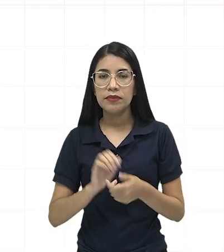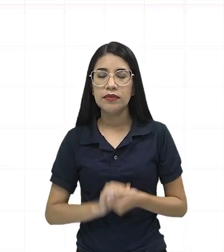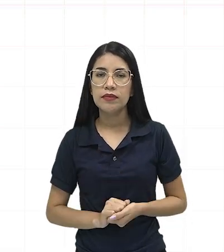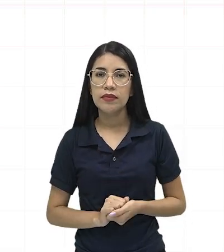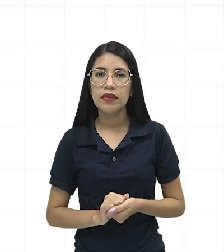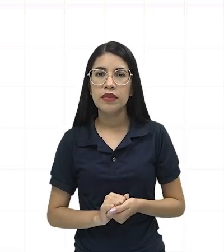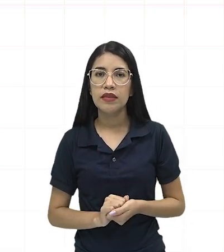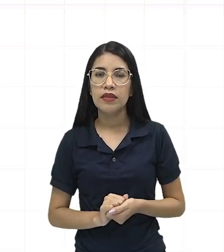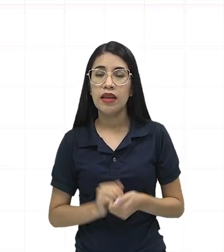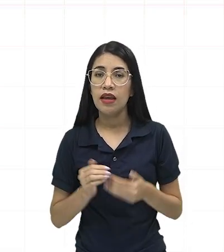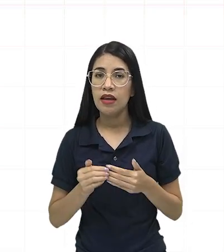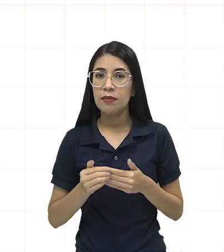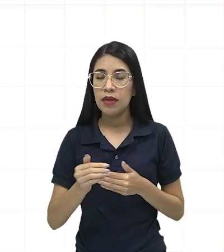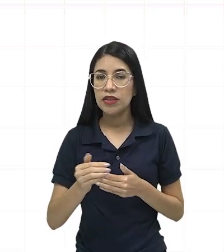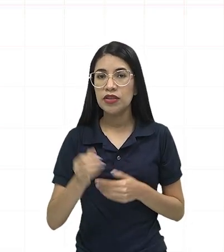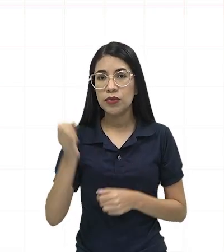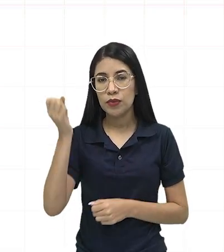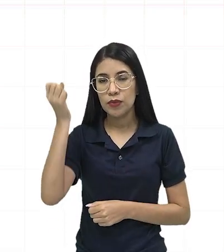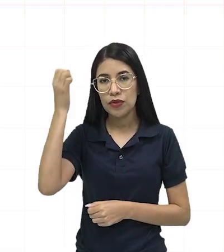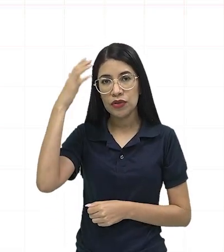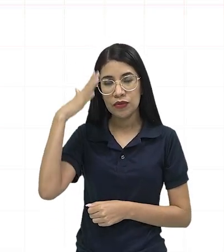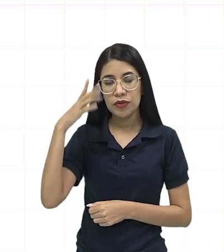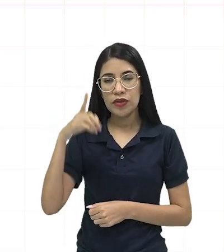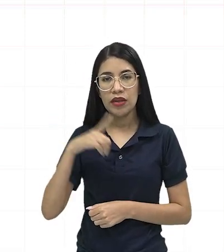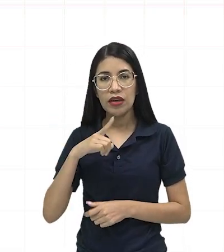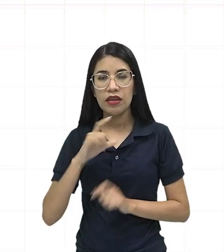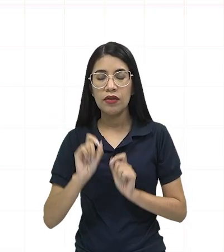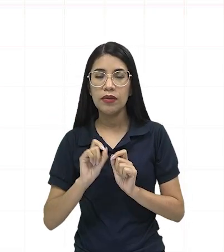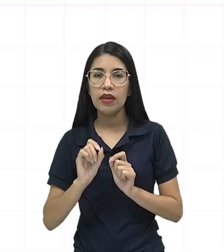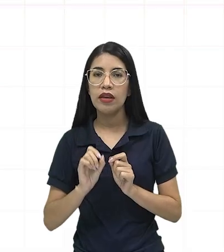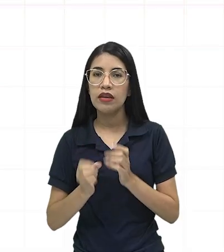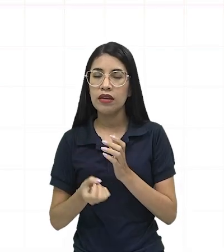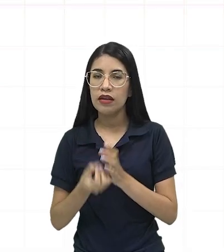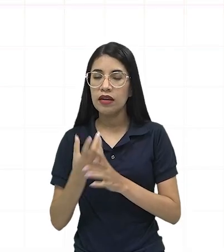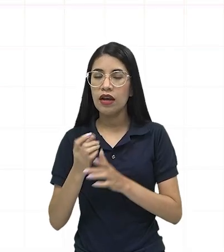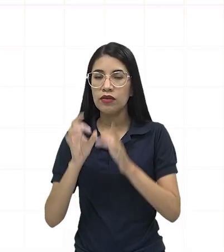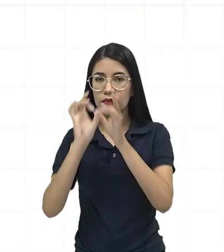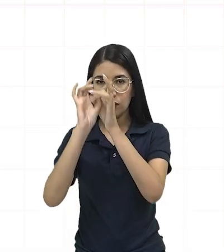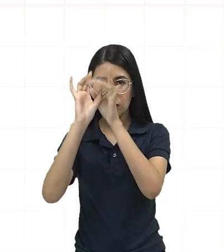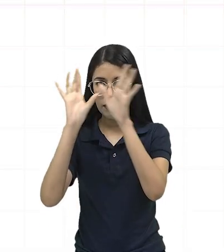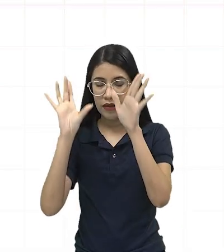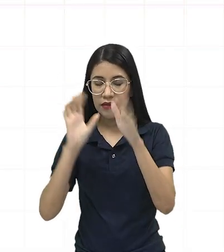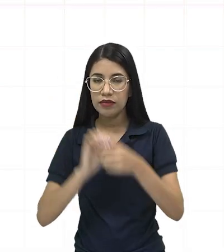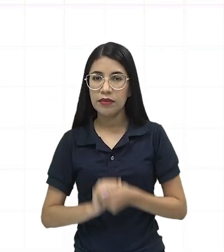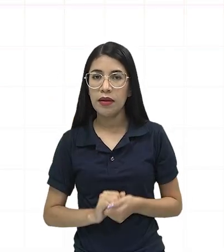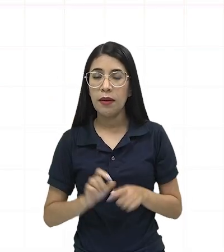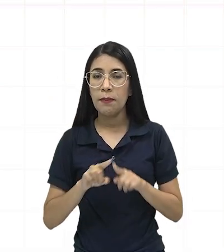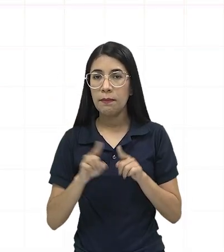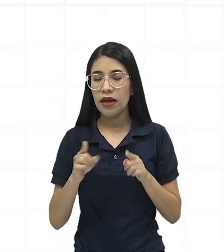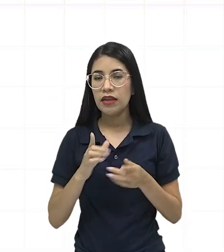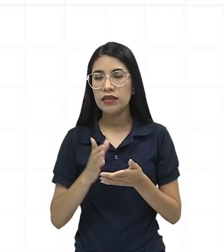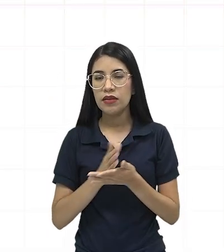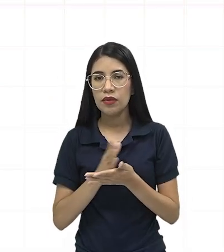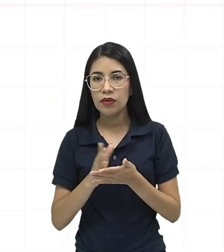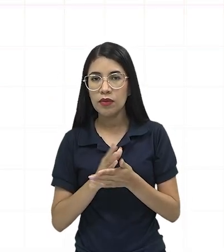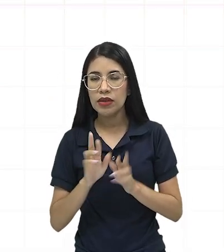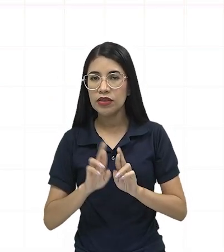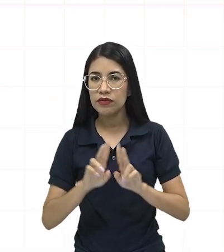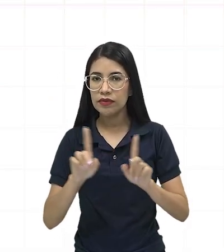a partir do movimento iluminista que surge o liberalismo. Claro, com algumas